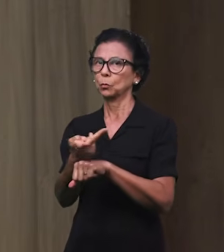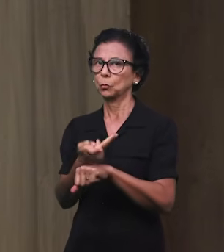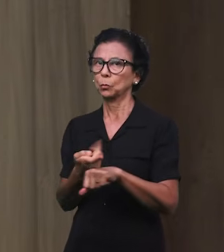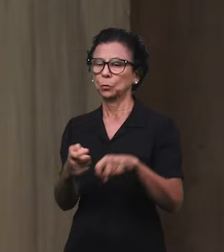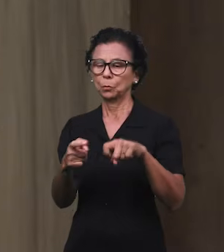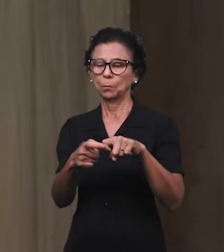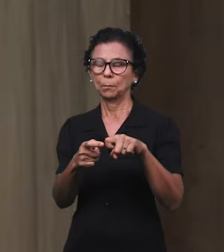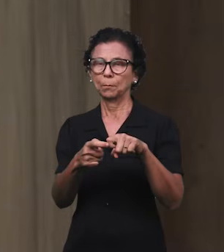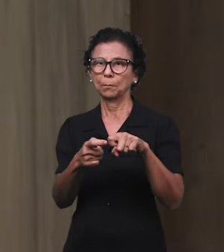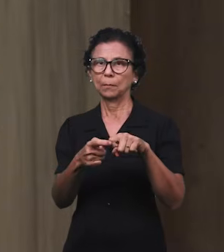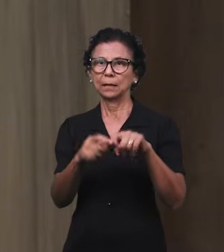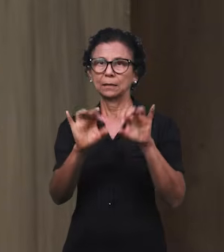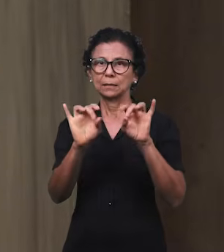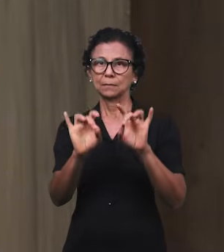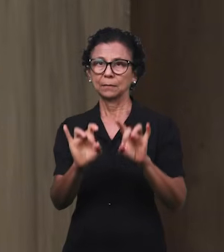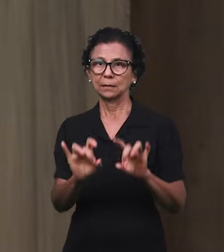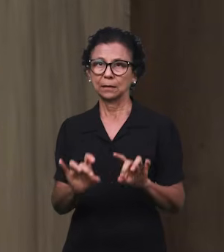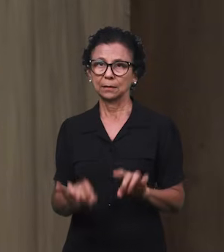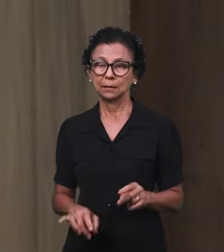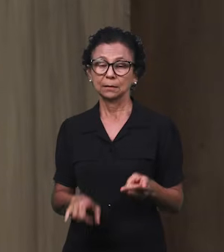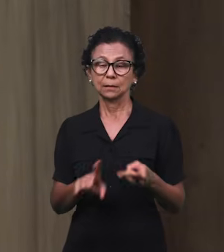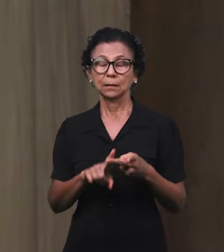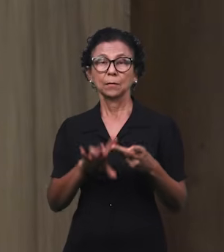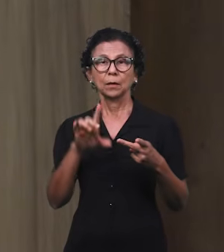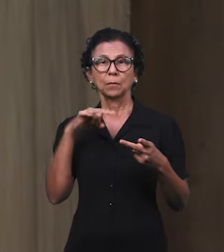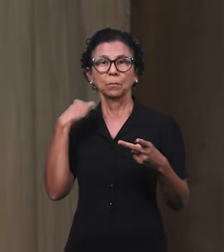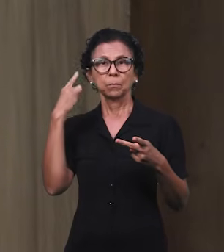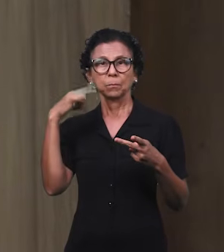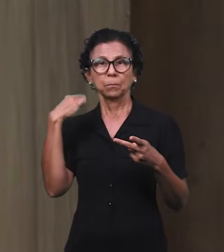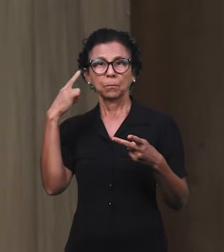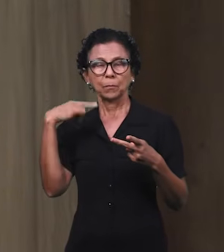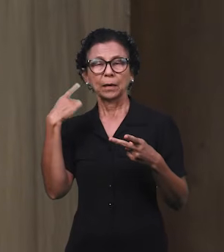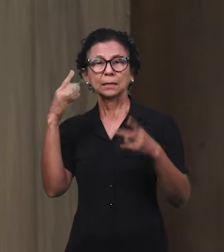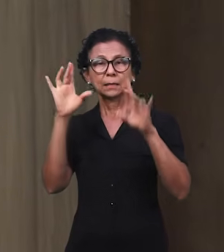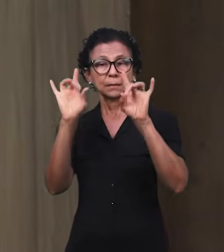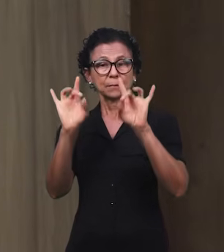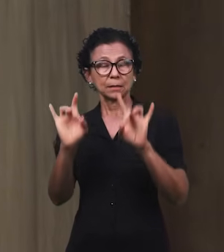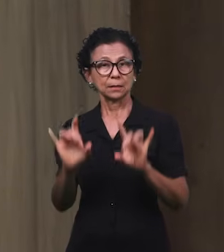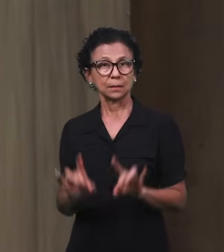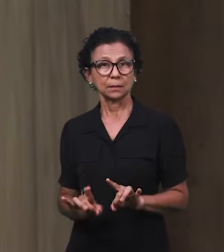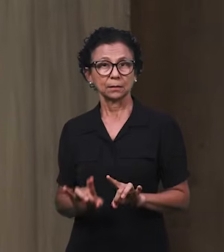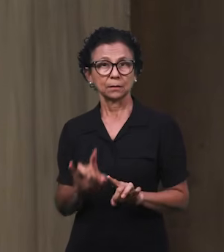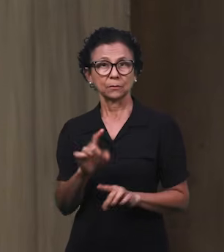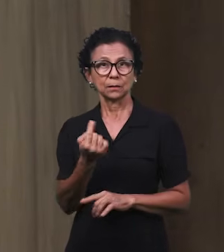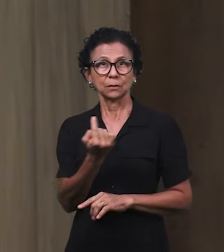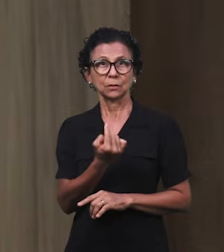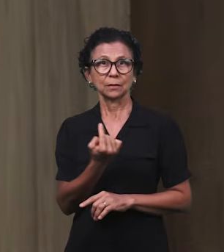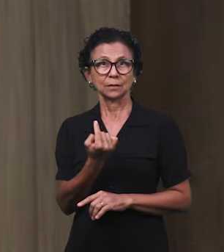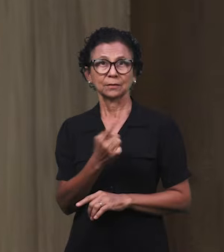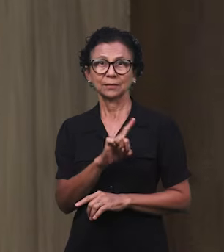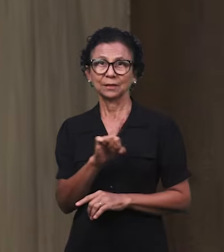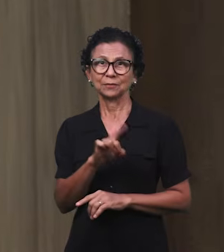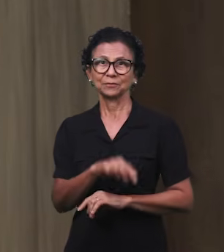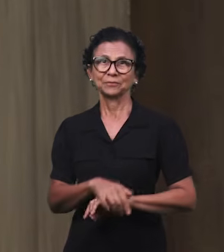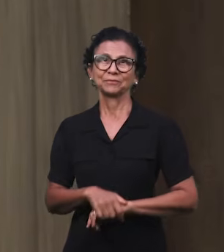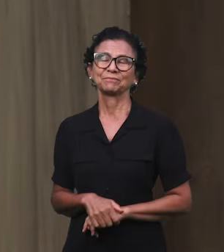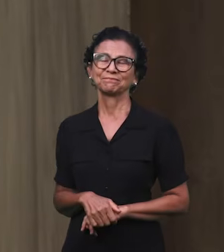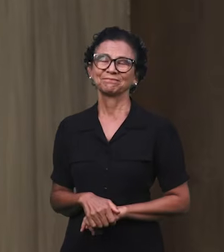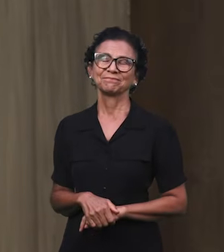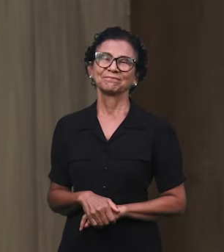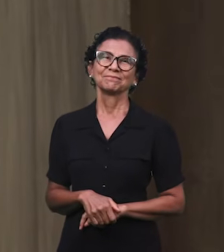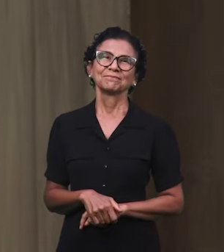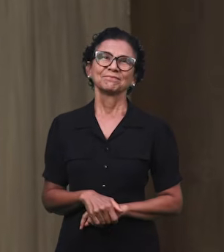Então, ela é real. Procure um médico, procure um advogado especializado. Você não